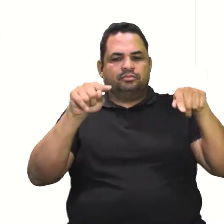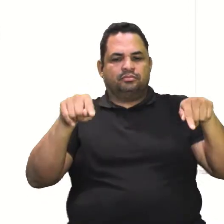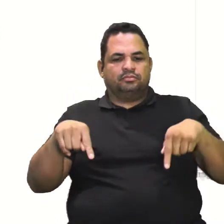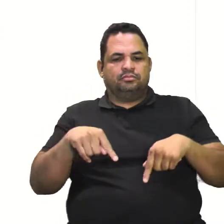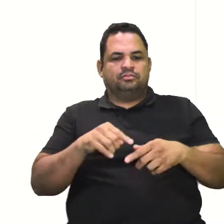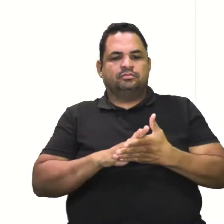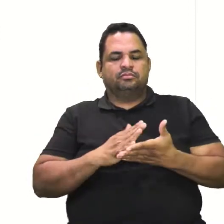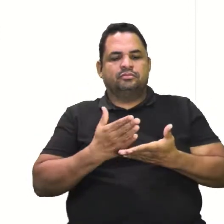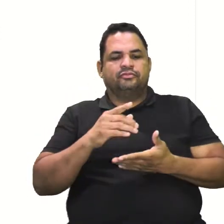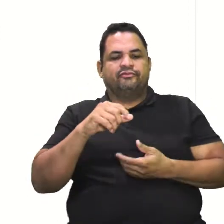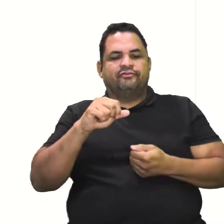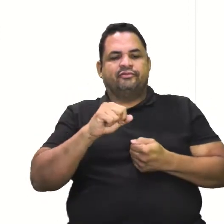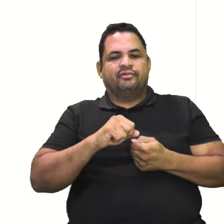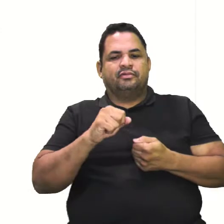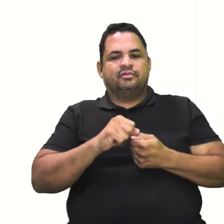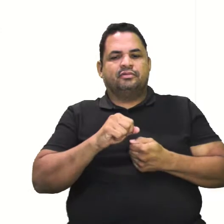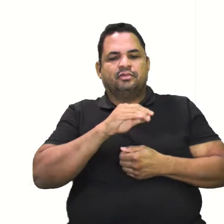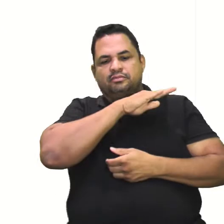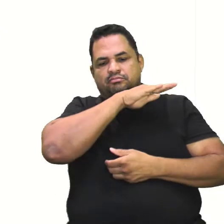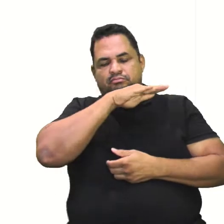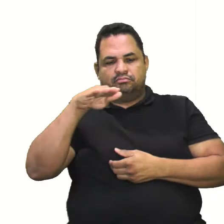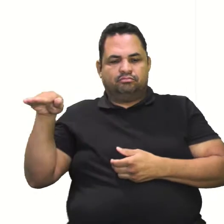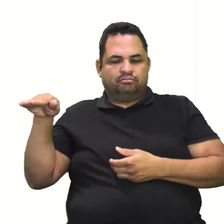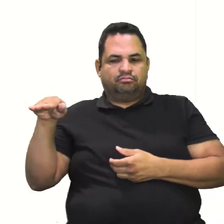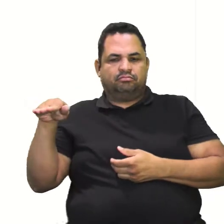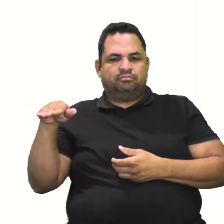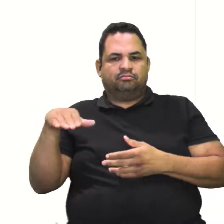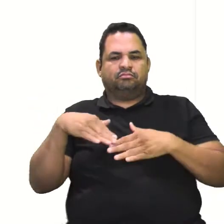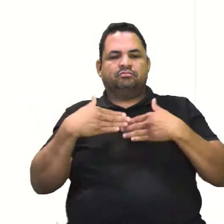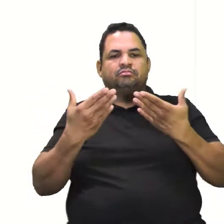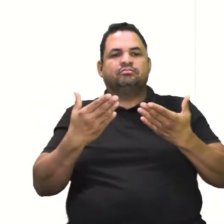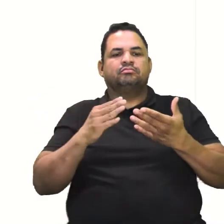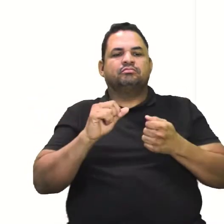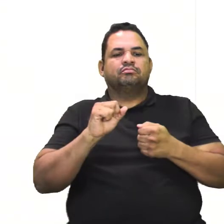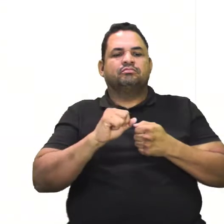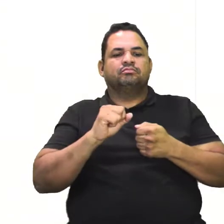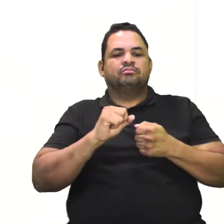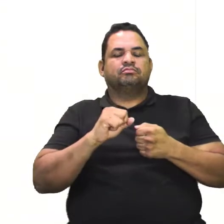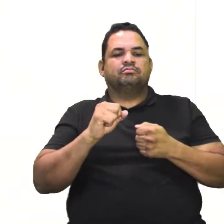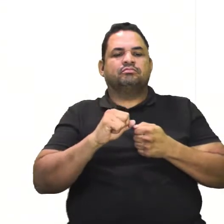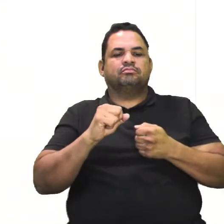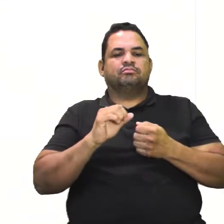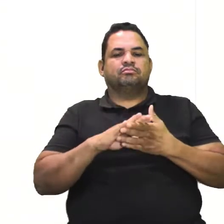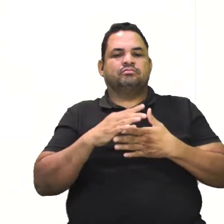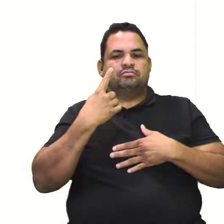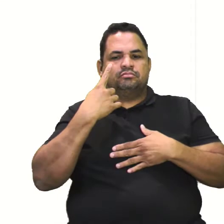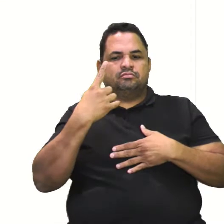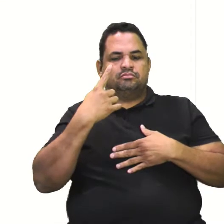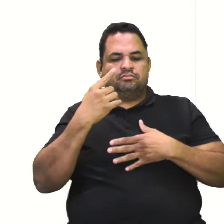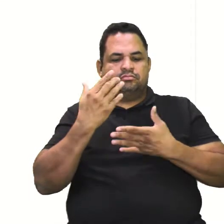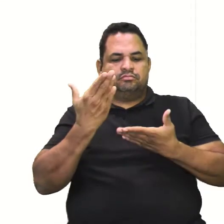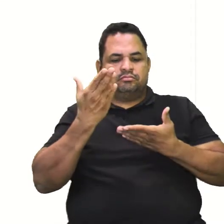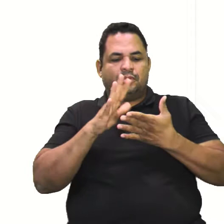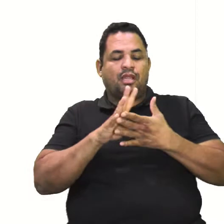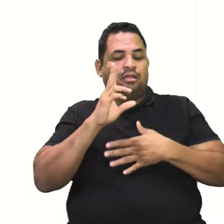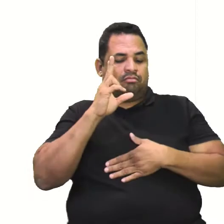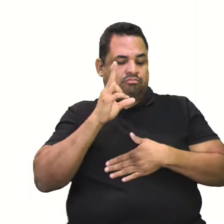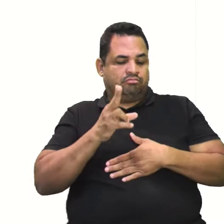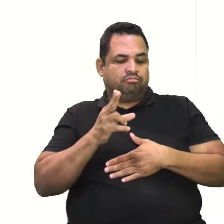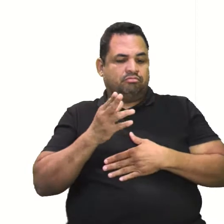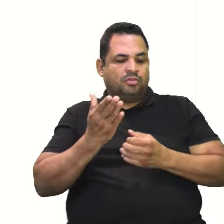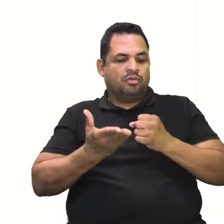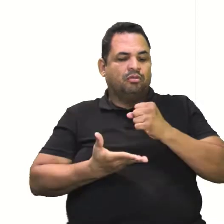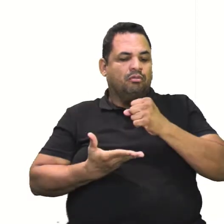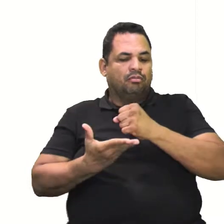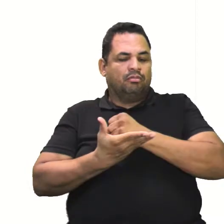de maneira reta. Quando eu corto de maneira reta, eu tenho de origem uma figura igual à